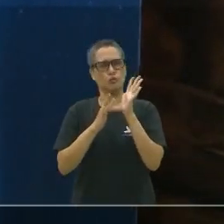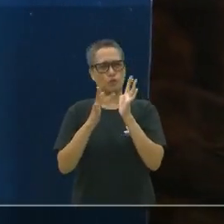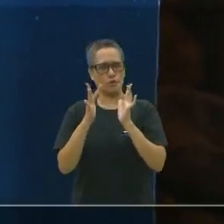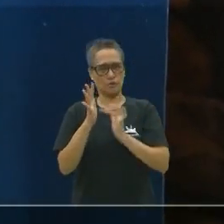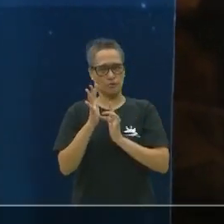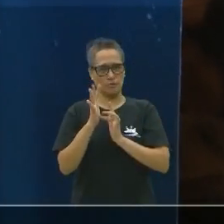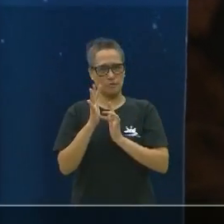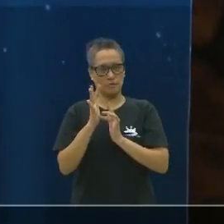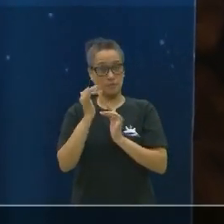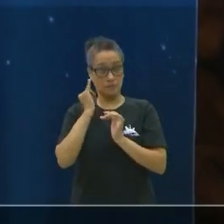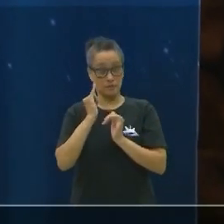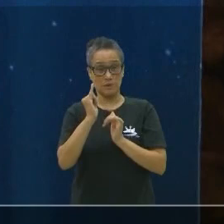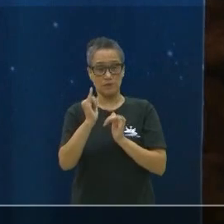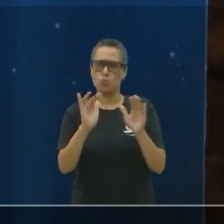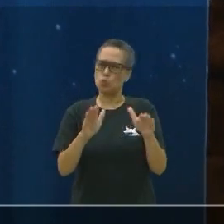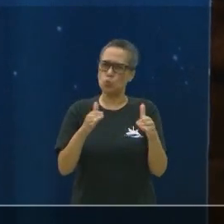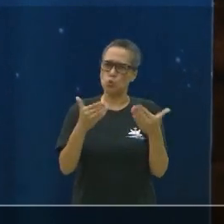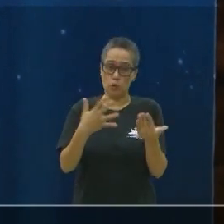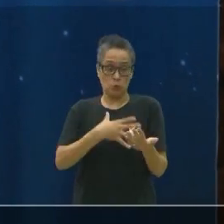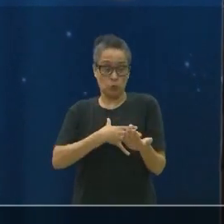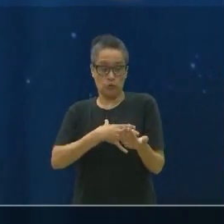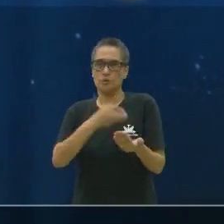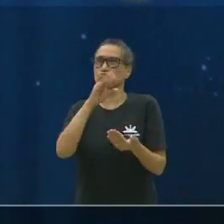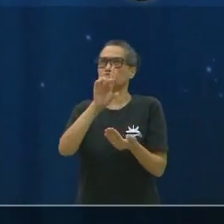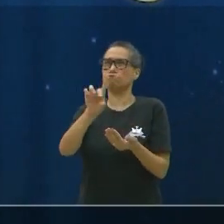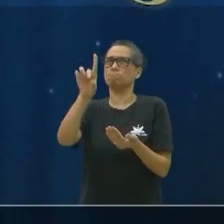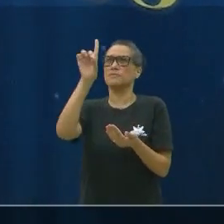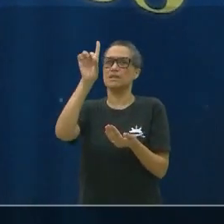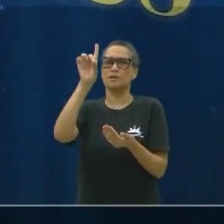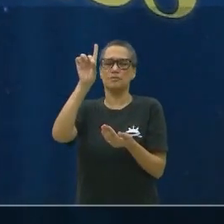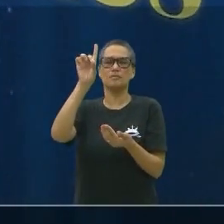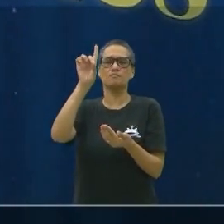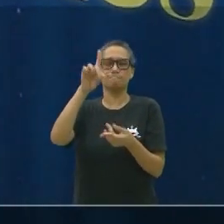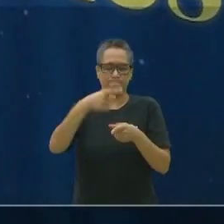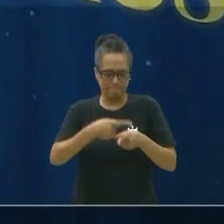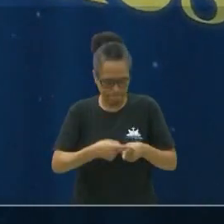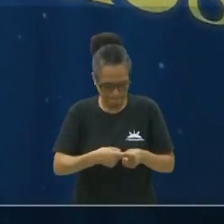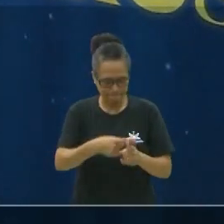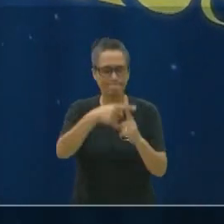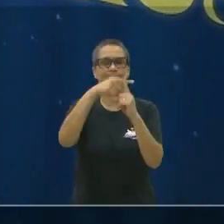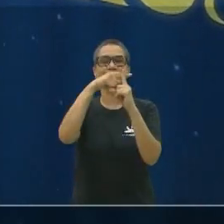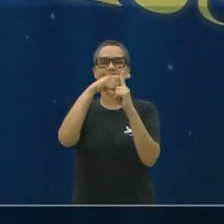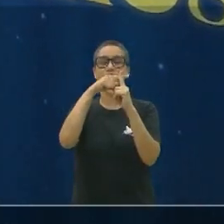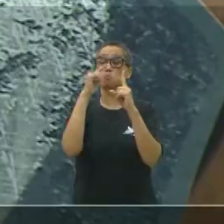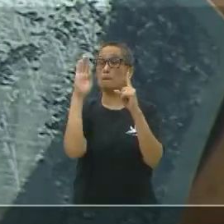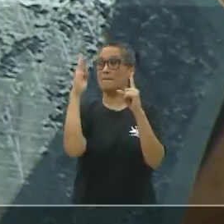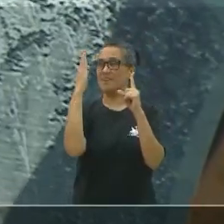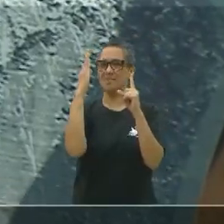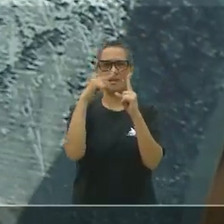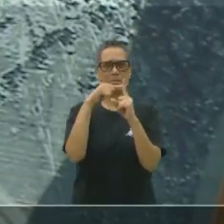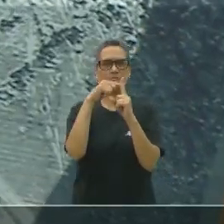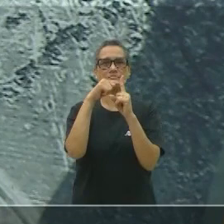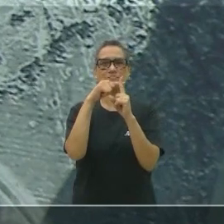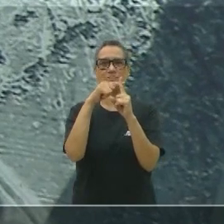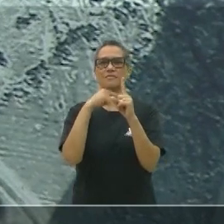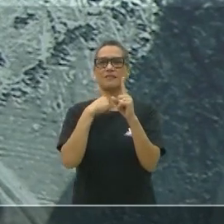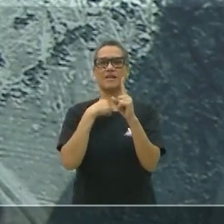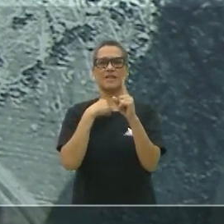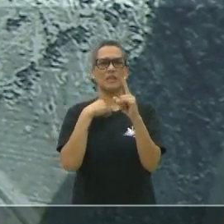disse: quando o Filho do Homem for levantado naquele madeiro, eu